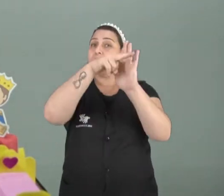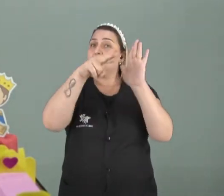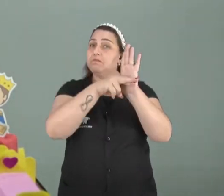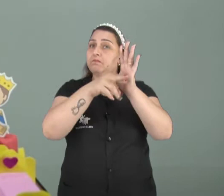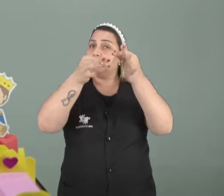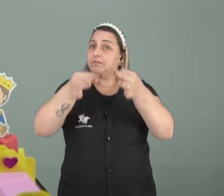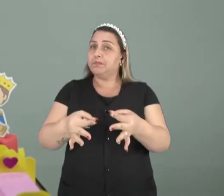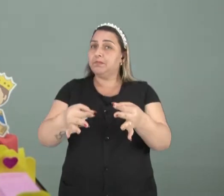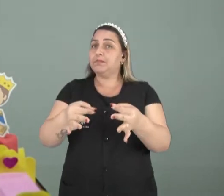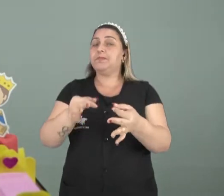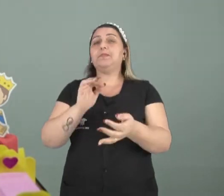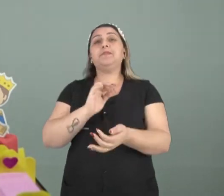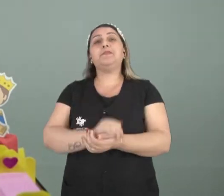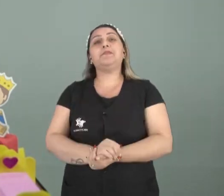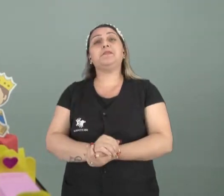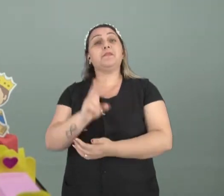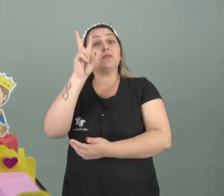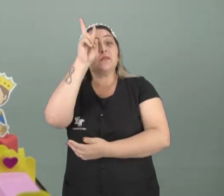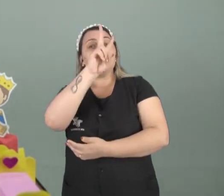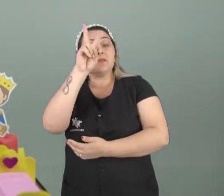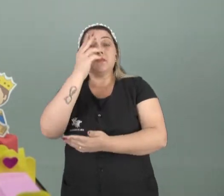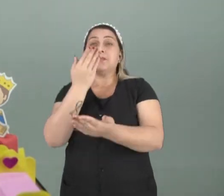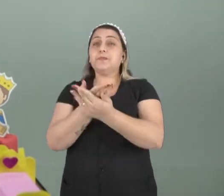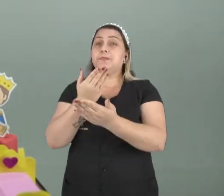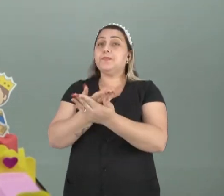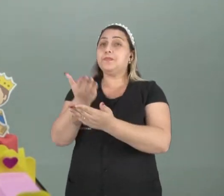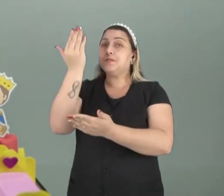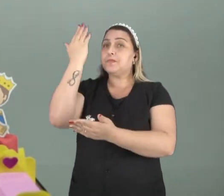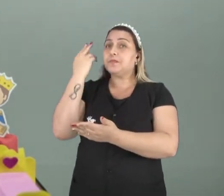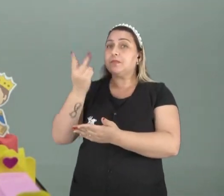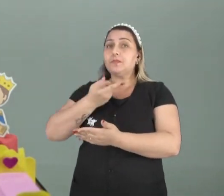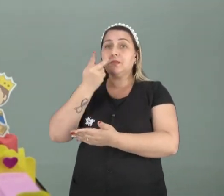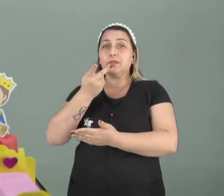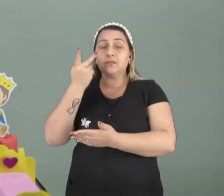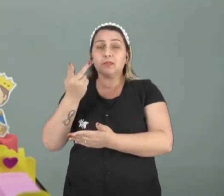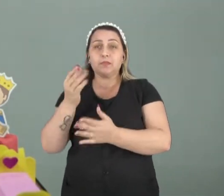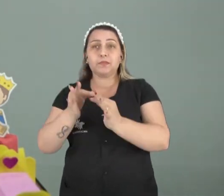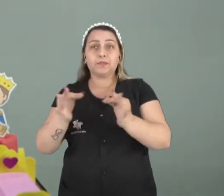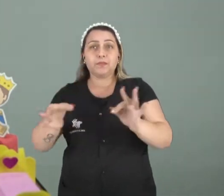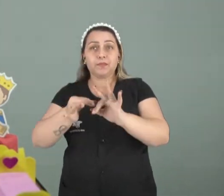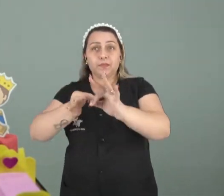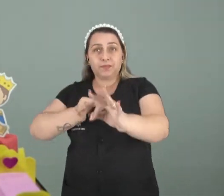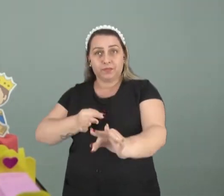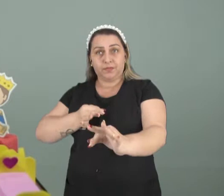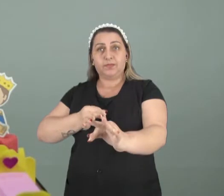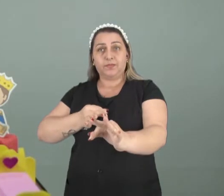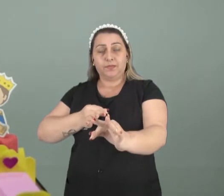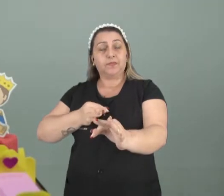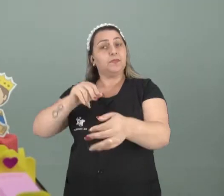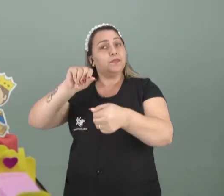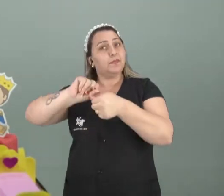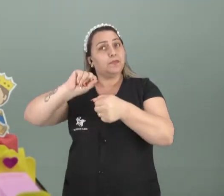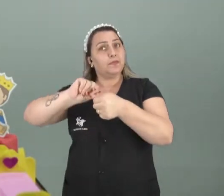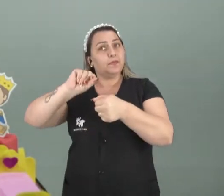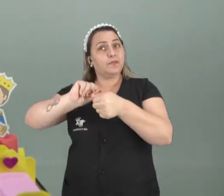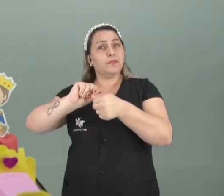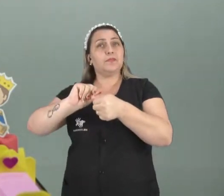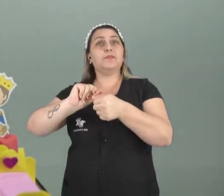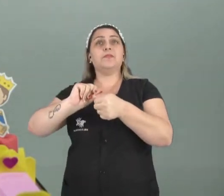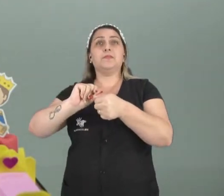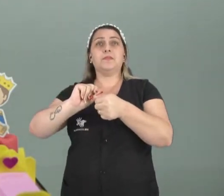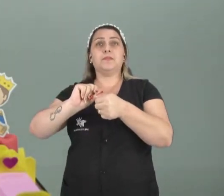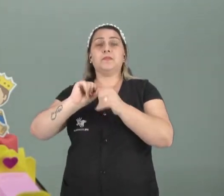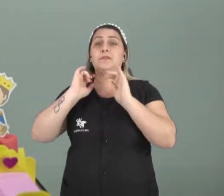certo? Então, lembram da aula passada que nós falamos das medidas que foi feita a